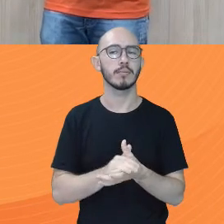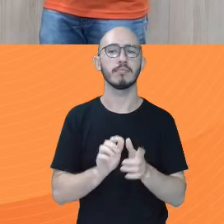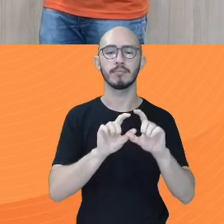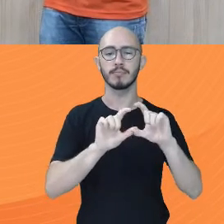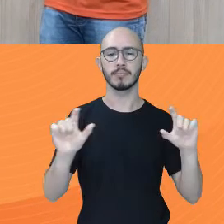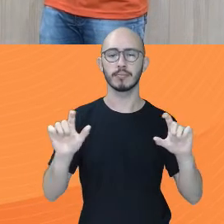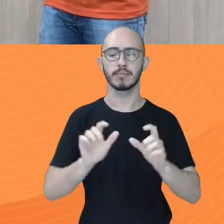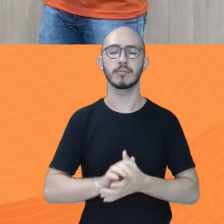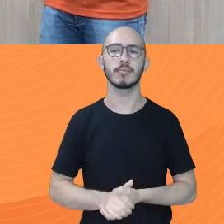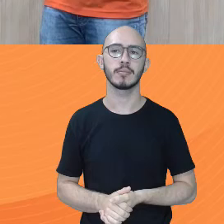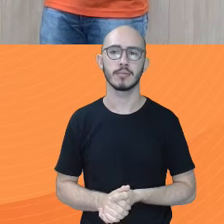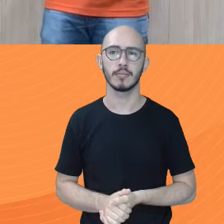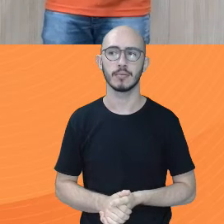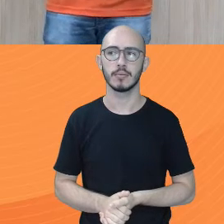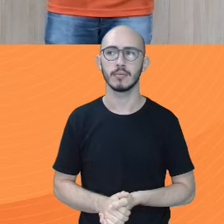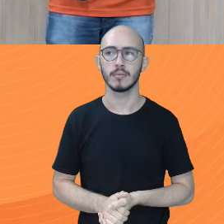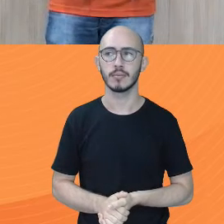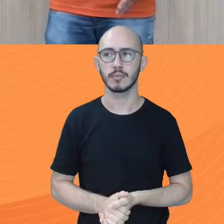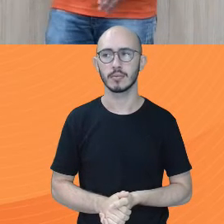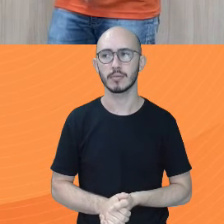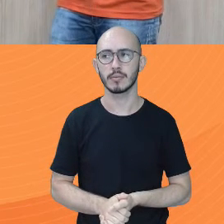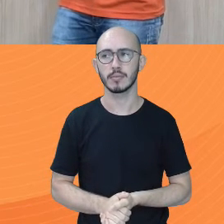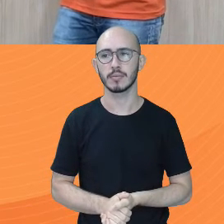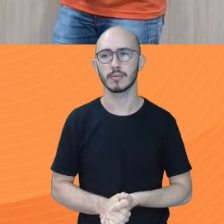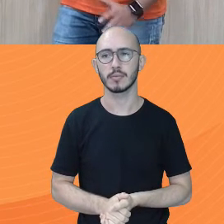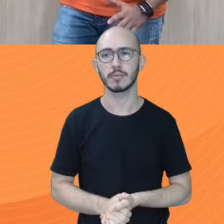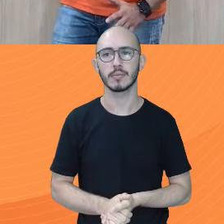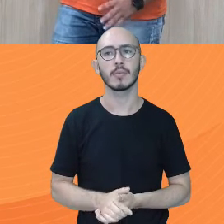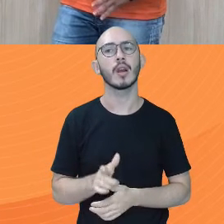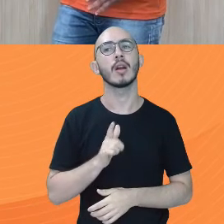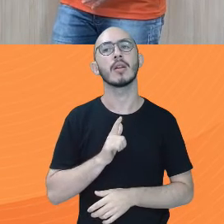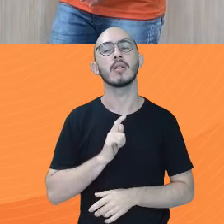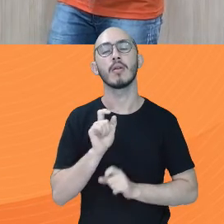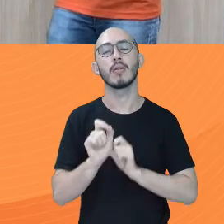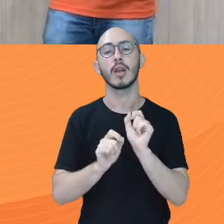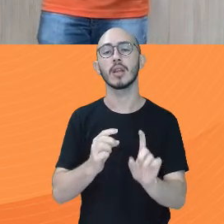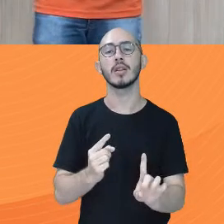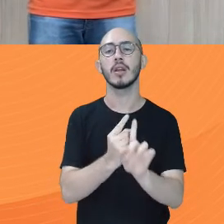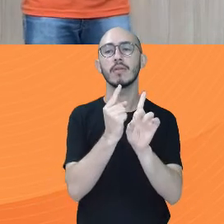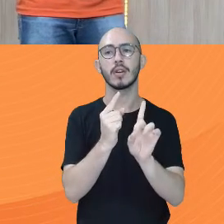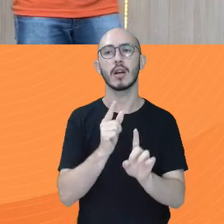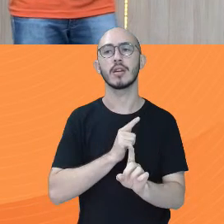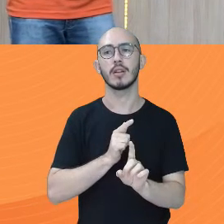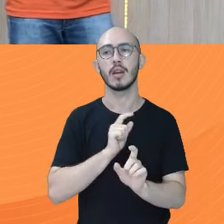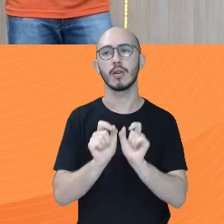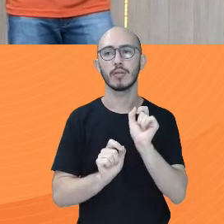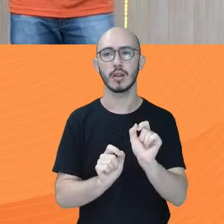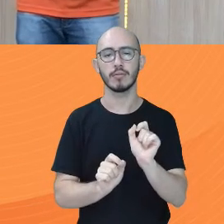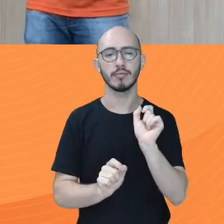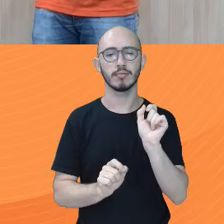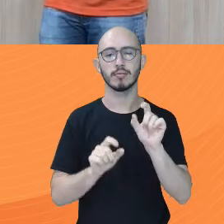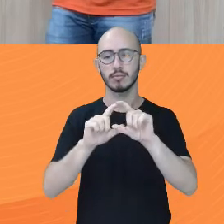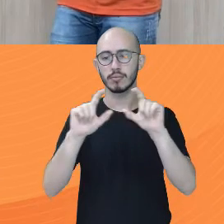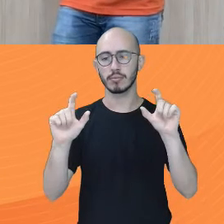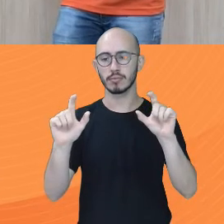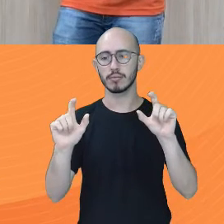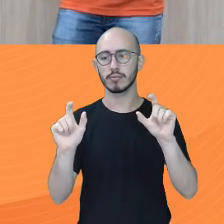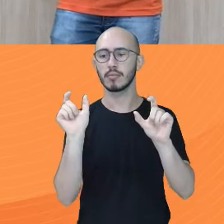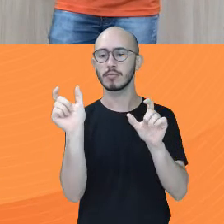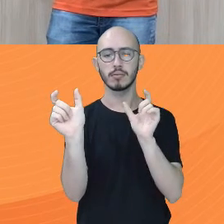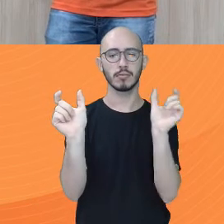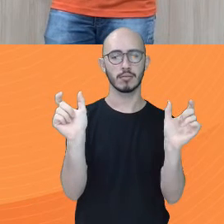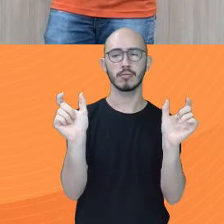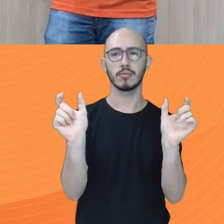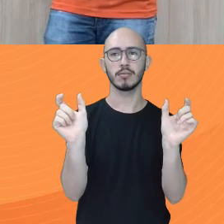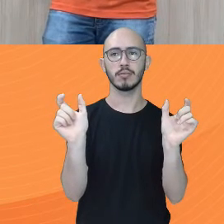expressão aí, esse polinômio, na forma de um produto notável? Você tem que identificar os extremos. Note que o a elevado